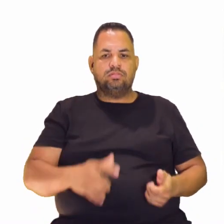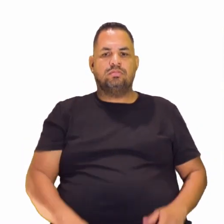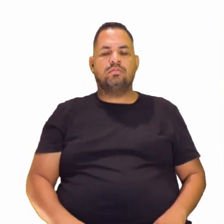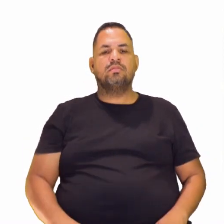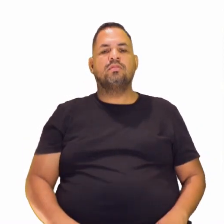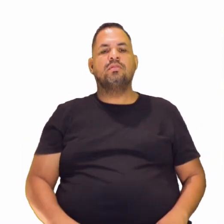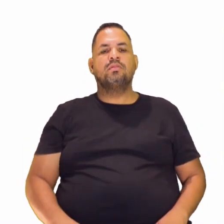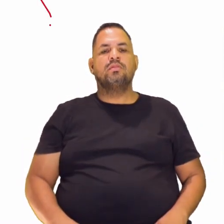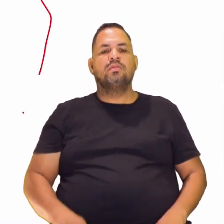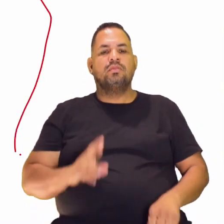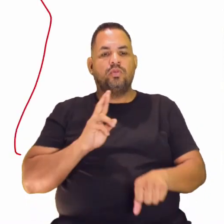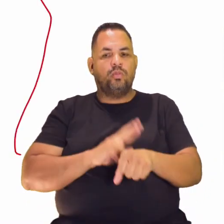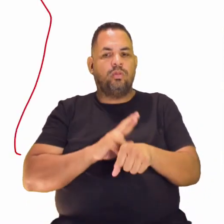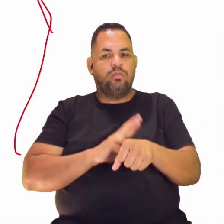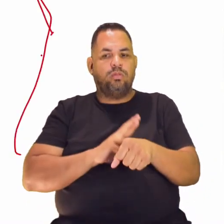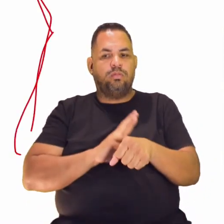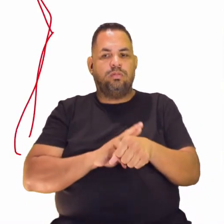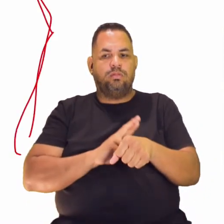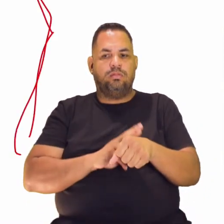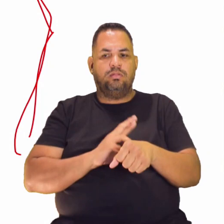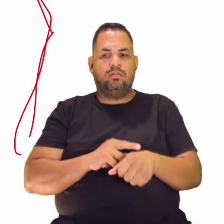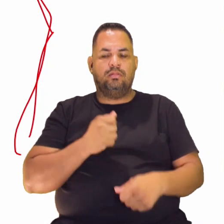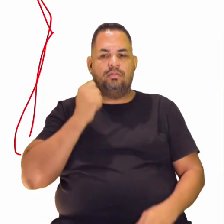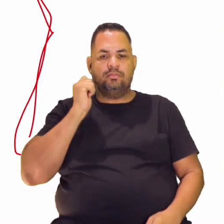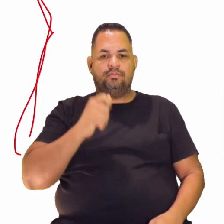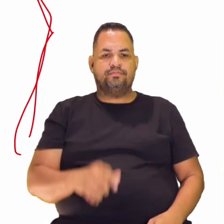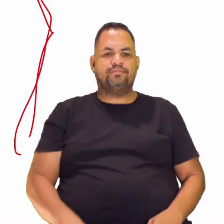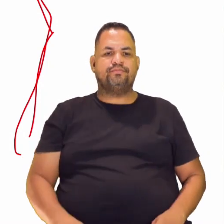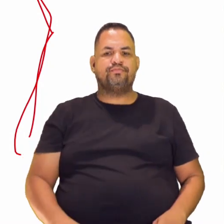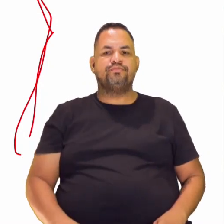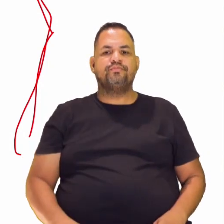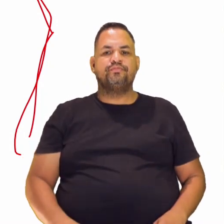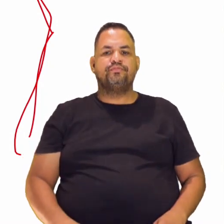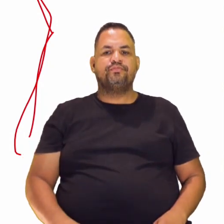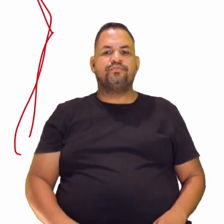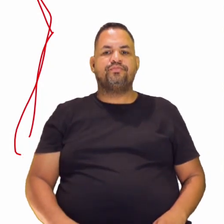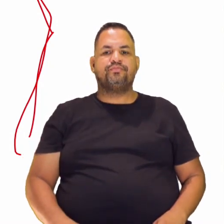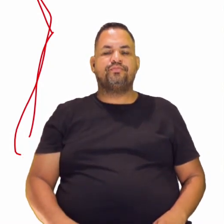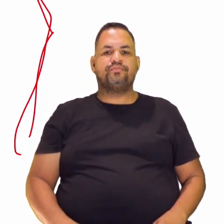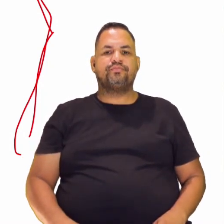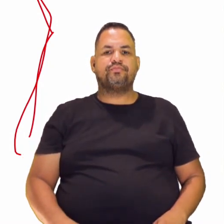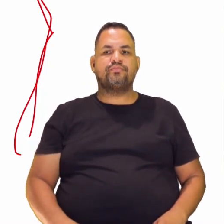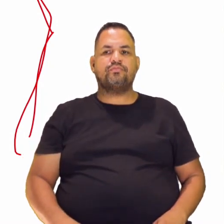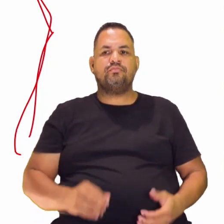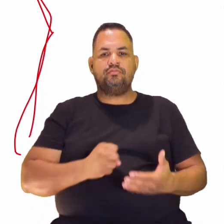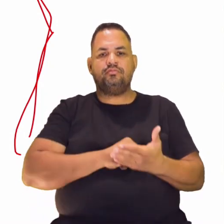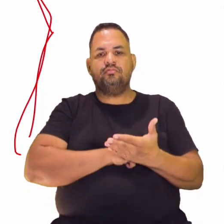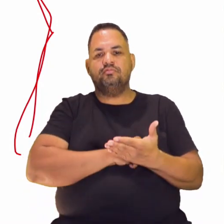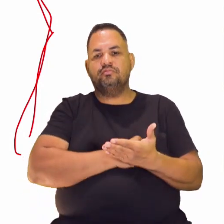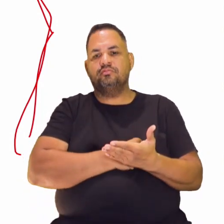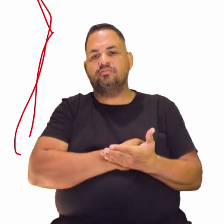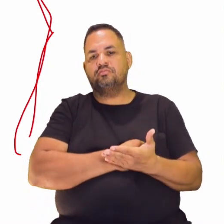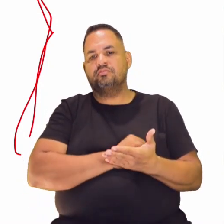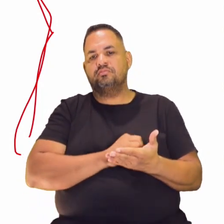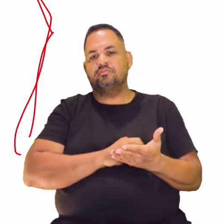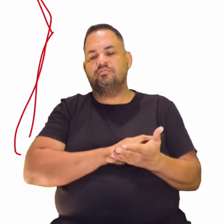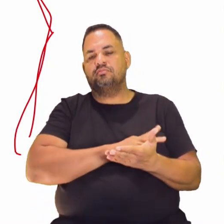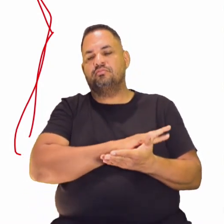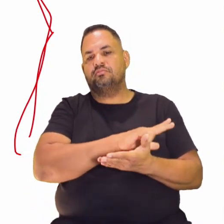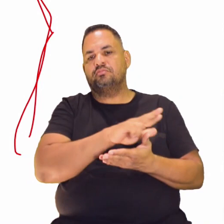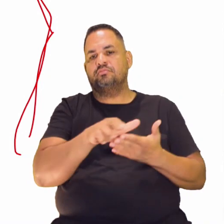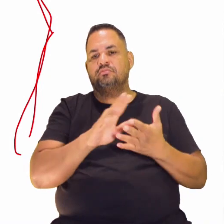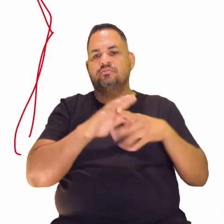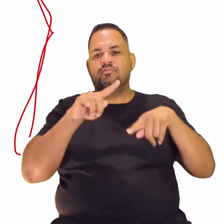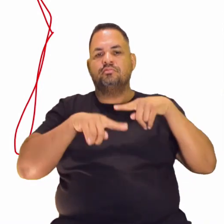O interessante da gente observar é que a quantidade de instrumentos que